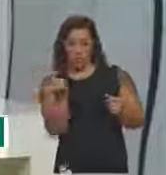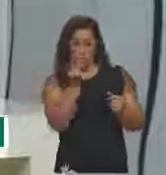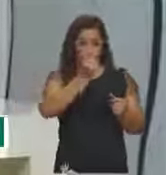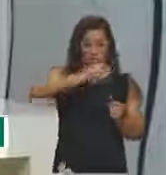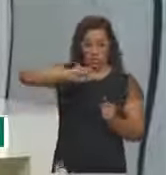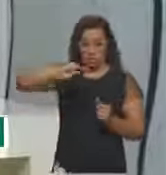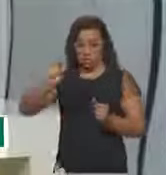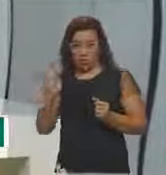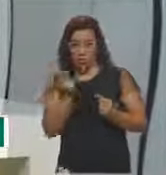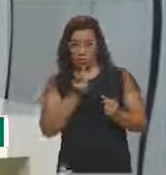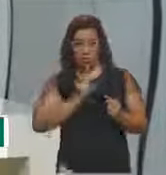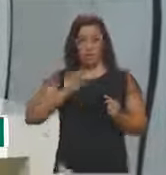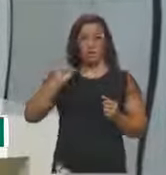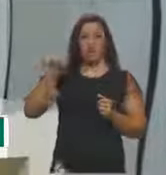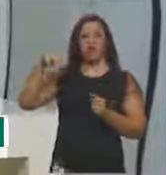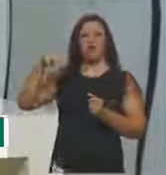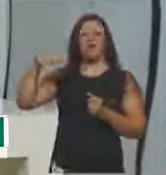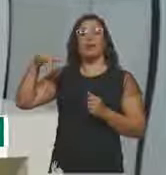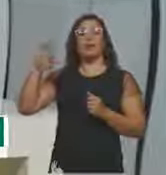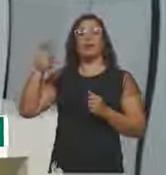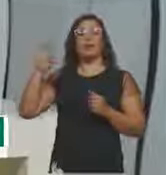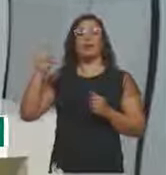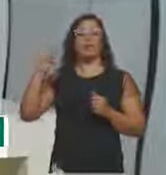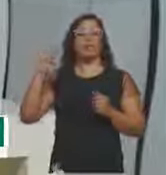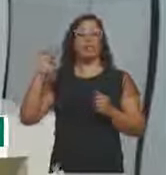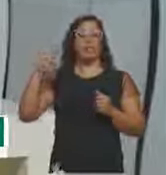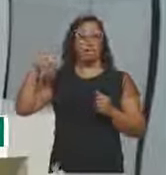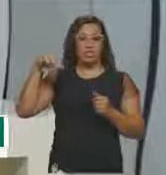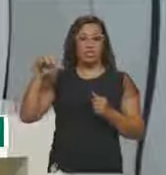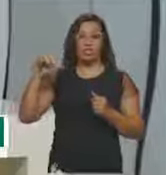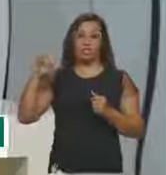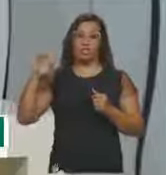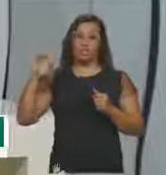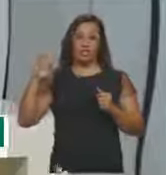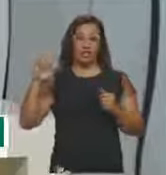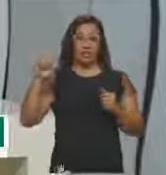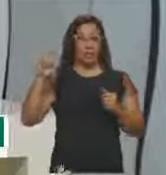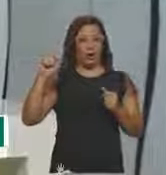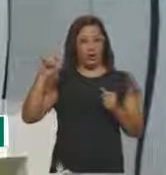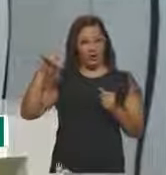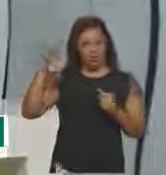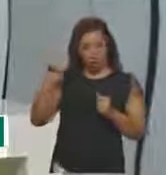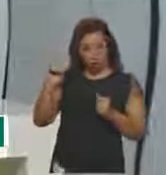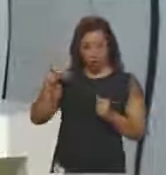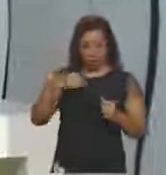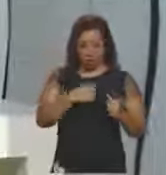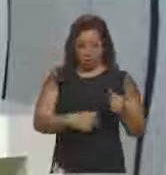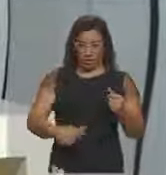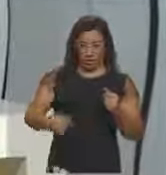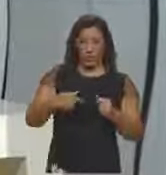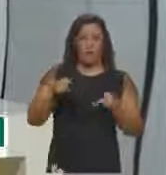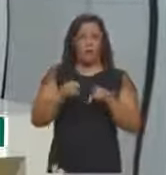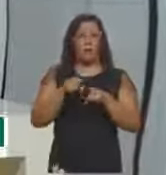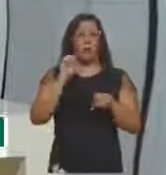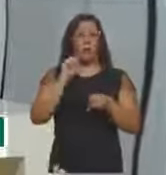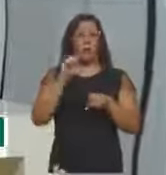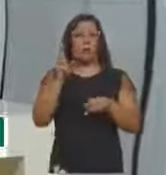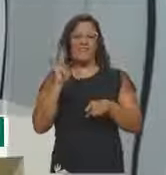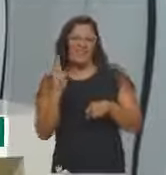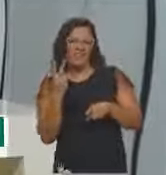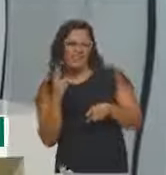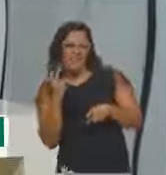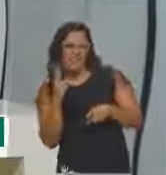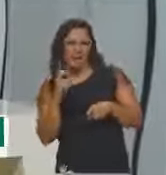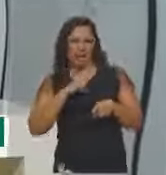aí no intestino delgado outros sucos digestivos, que é no intestino delgado que os nutrientes são absorvidos pelo